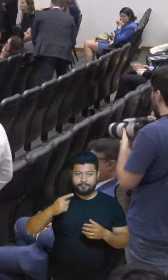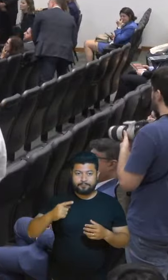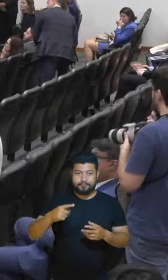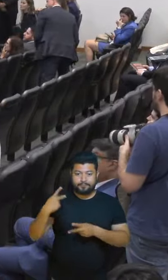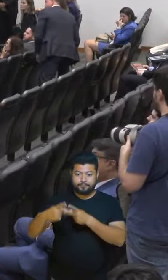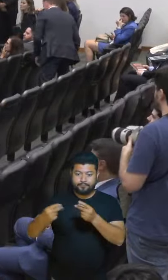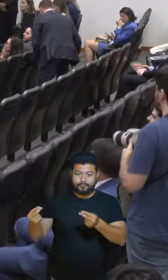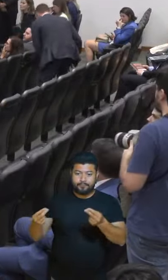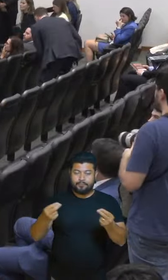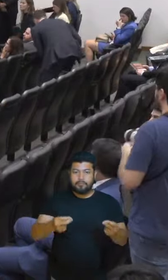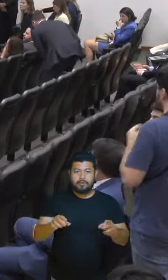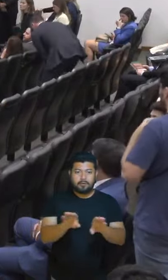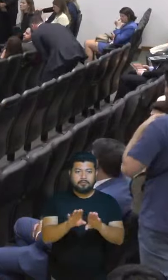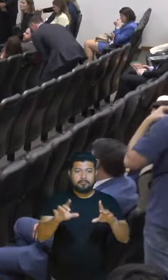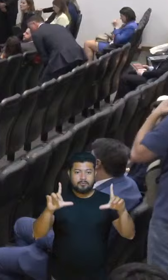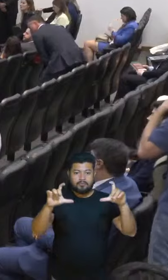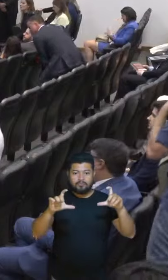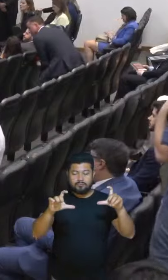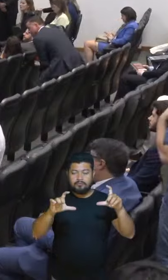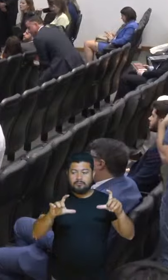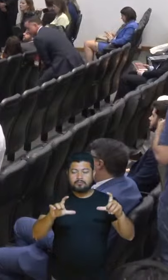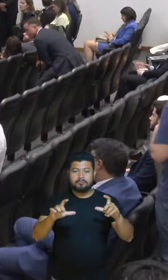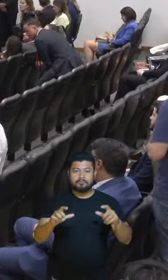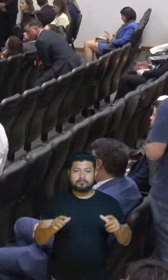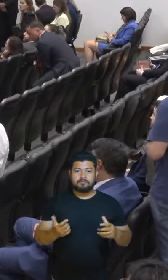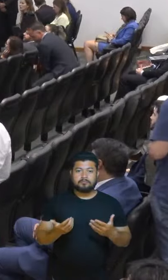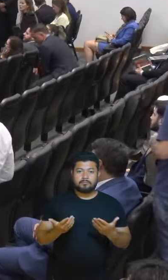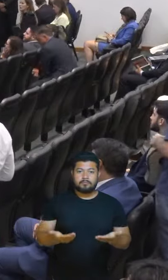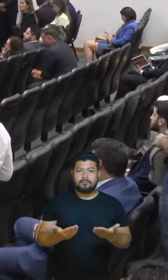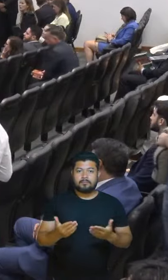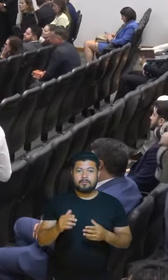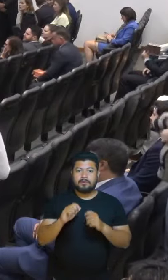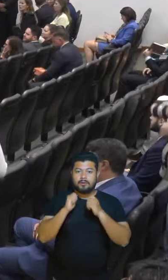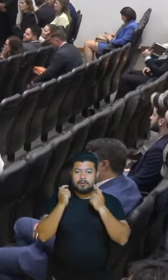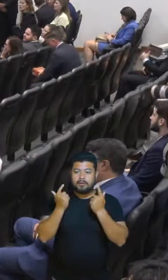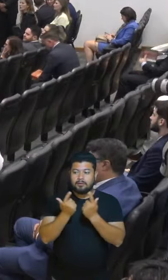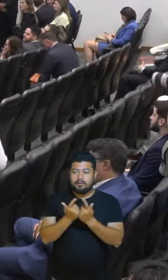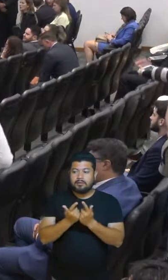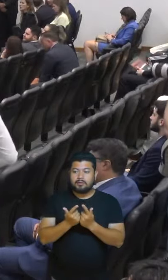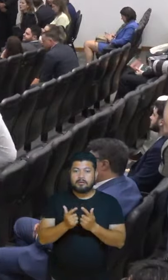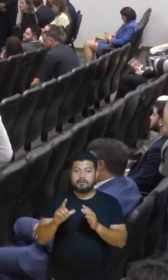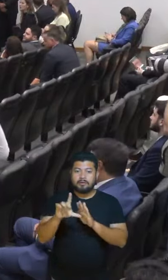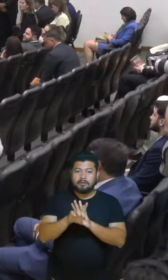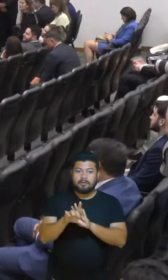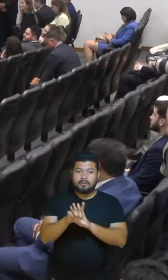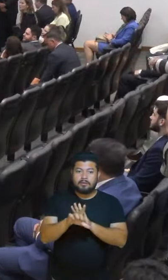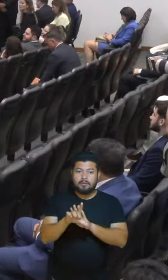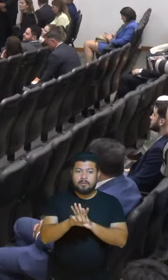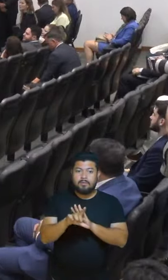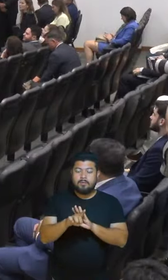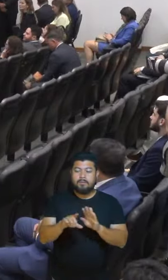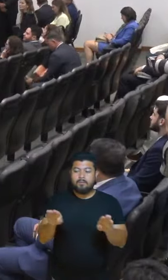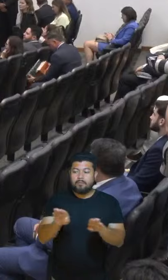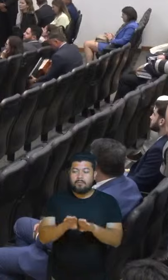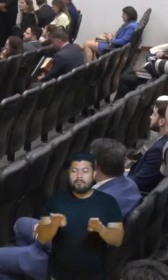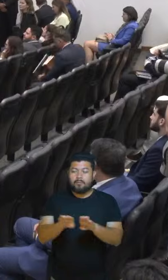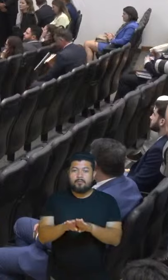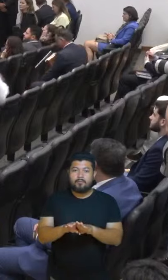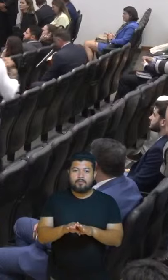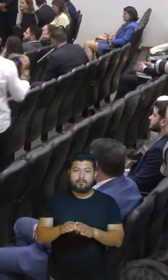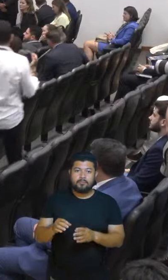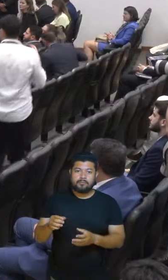isso e uma foto oficial recebam da Assembleia Legislativa esse livro e também uma garrafa